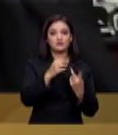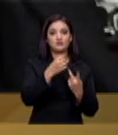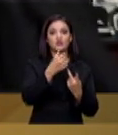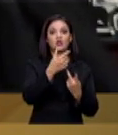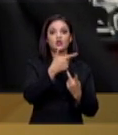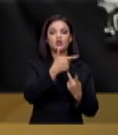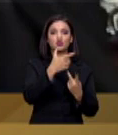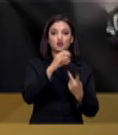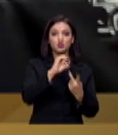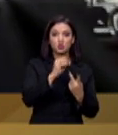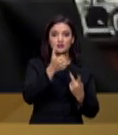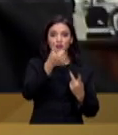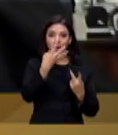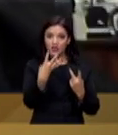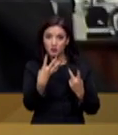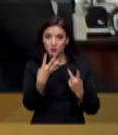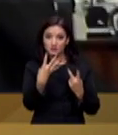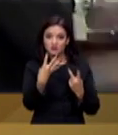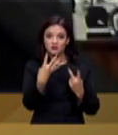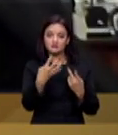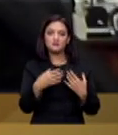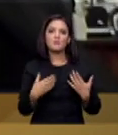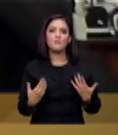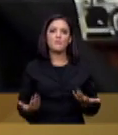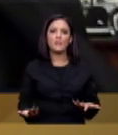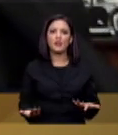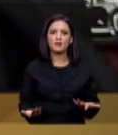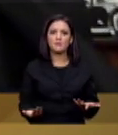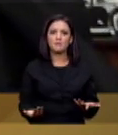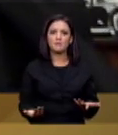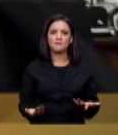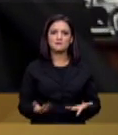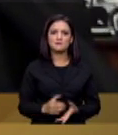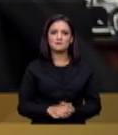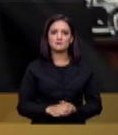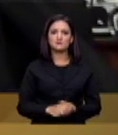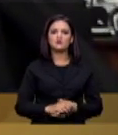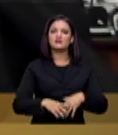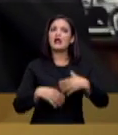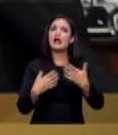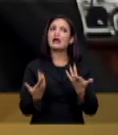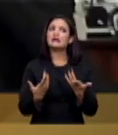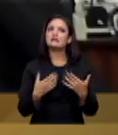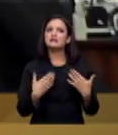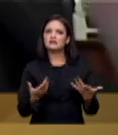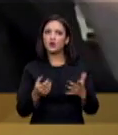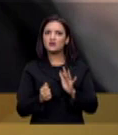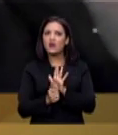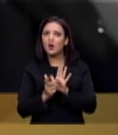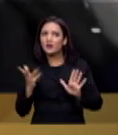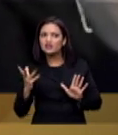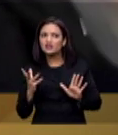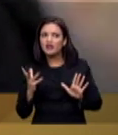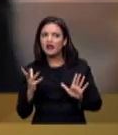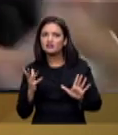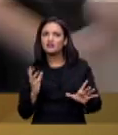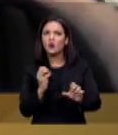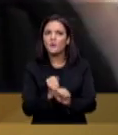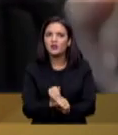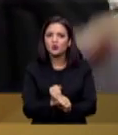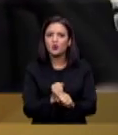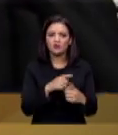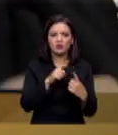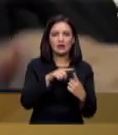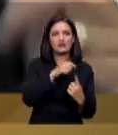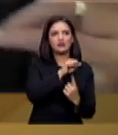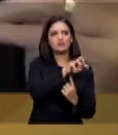Ou esse número foi ampliado? Na verdade, são mil e tantos agentes socioeducativos, né? Então, bom,